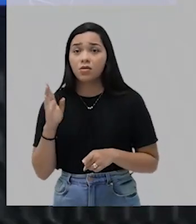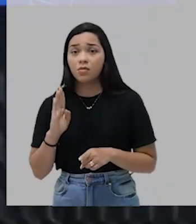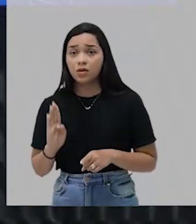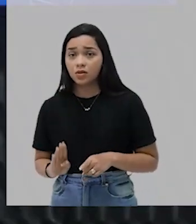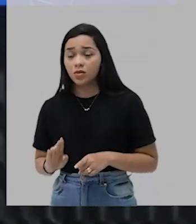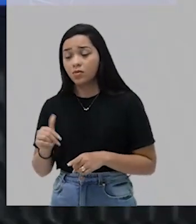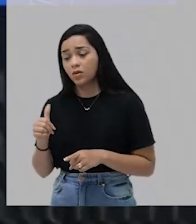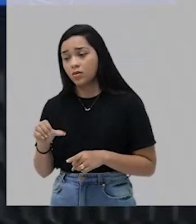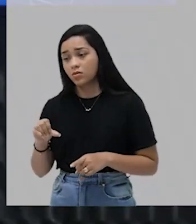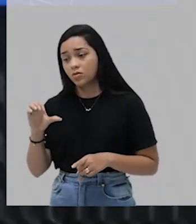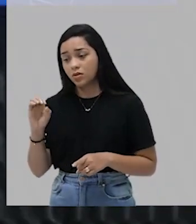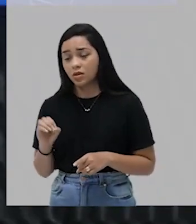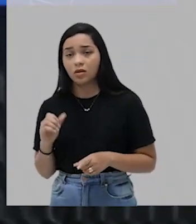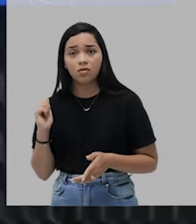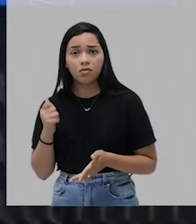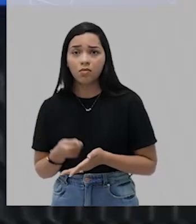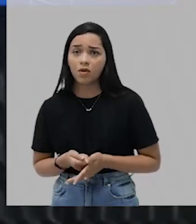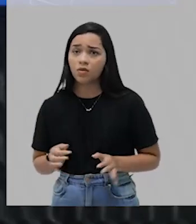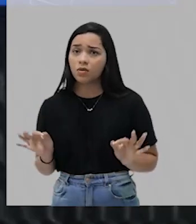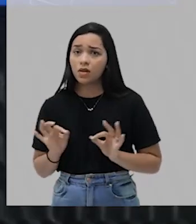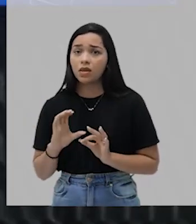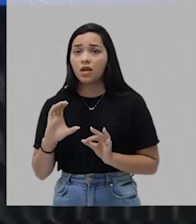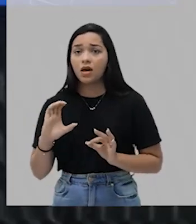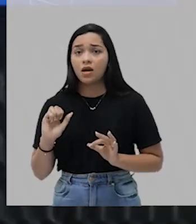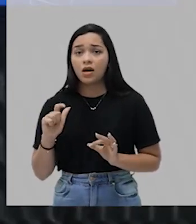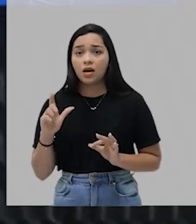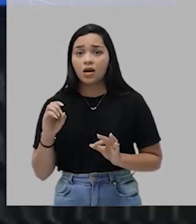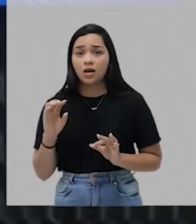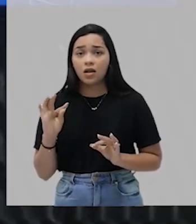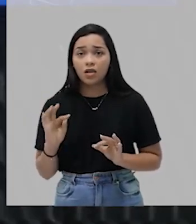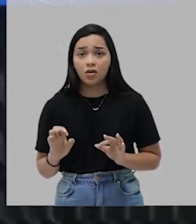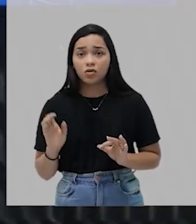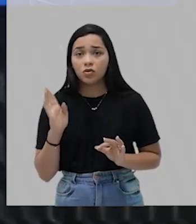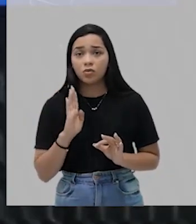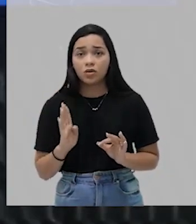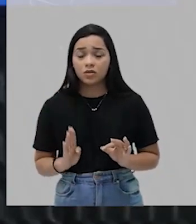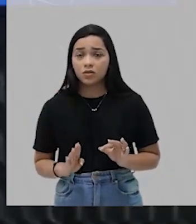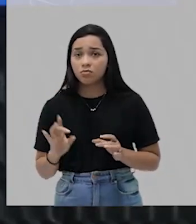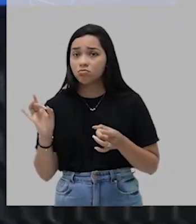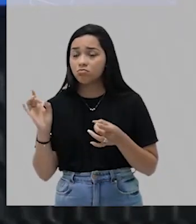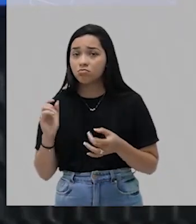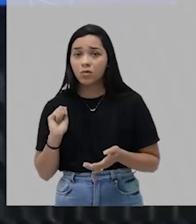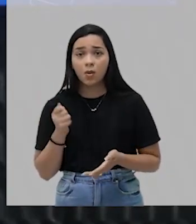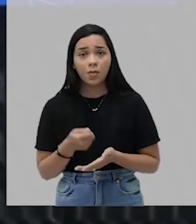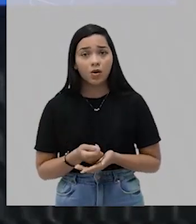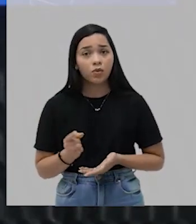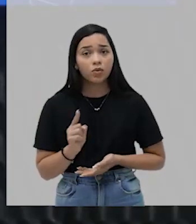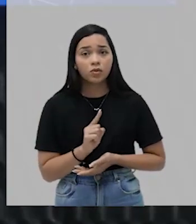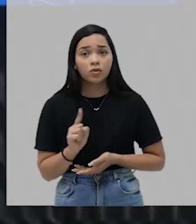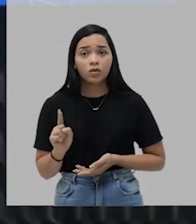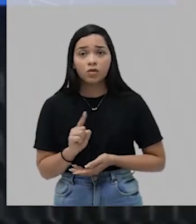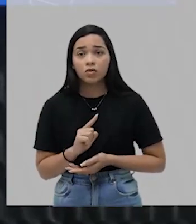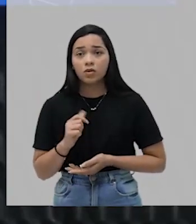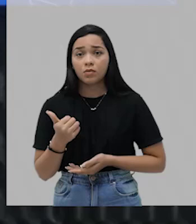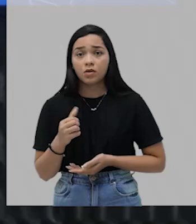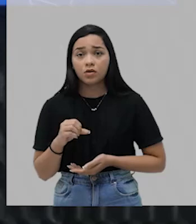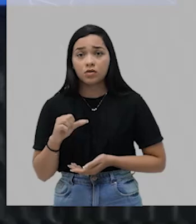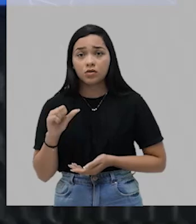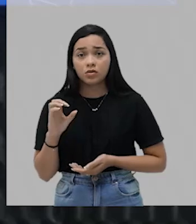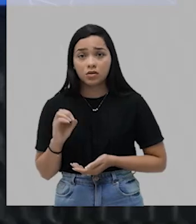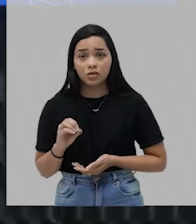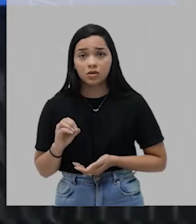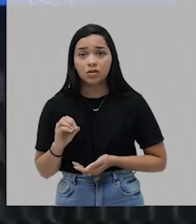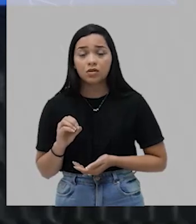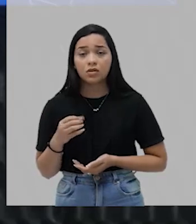nos anos 80. Quando se fala calote, o Brasil simplesmente deixou de pagar a dívida dos anos 80.